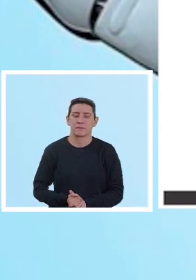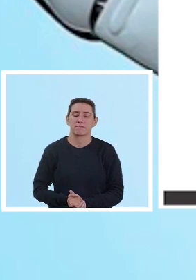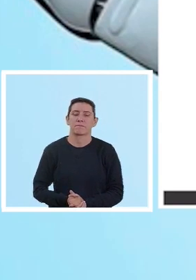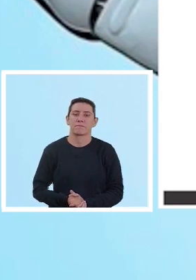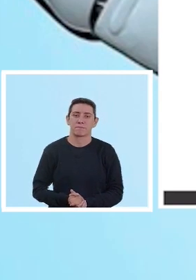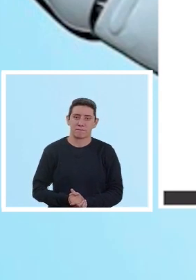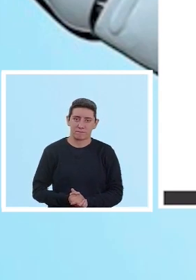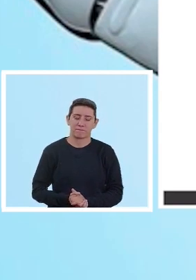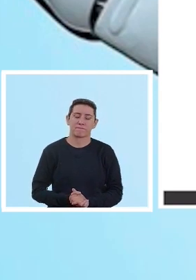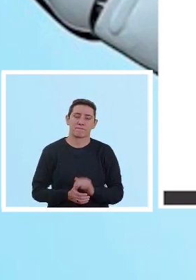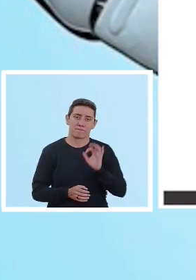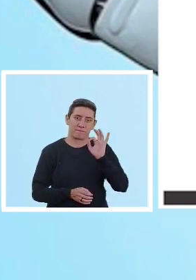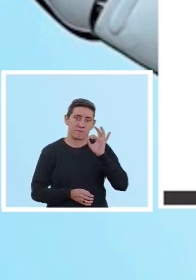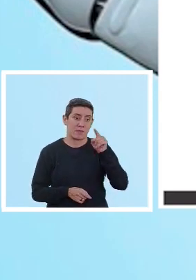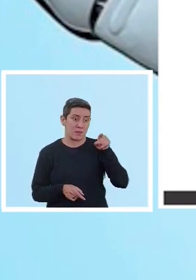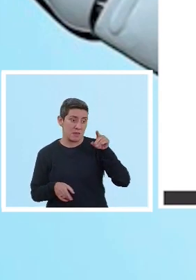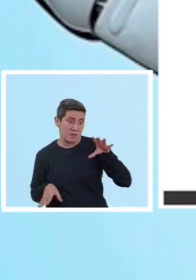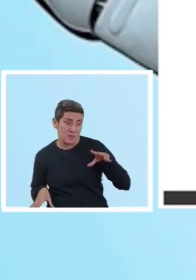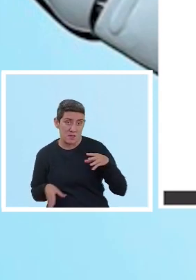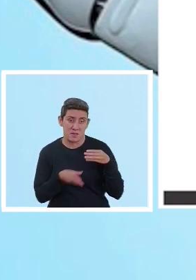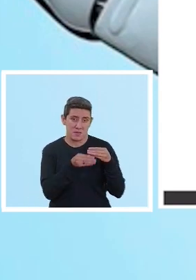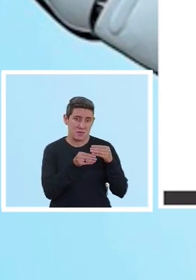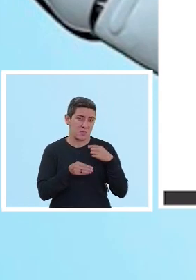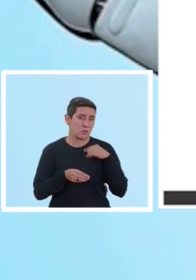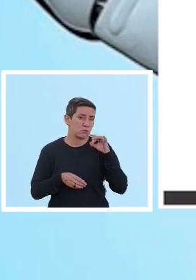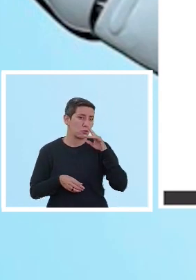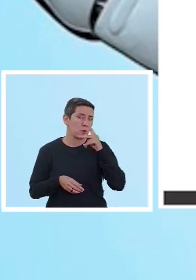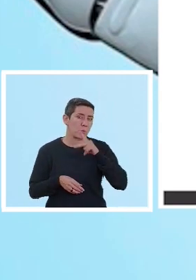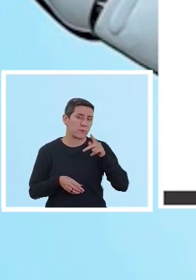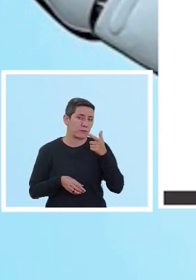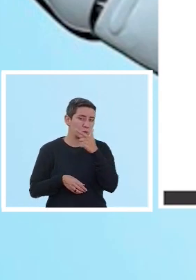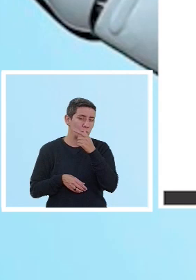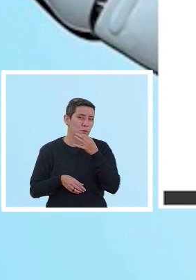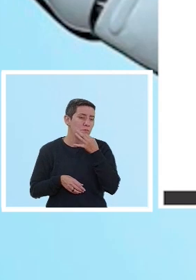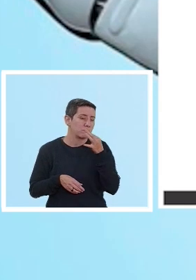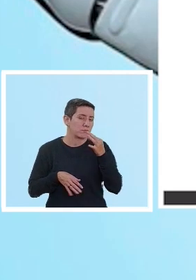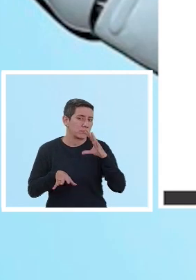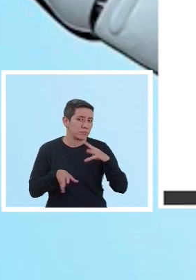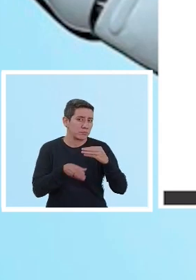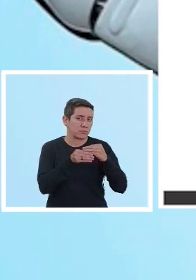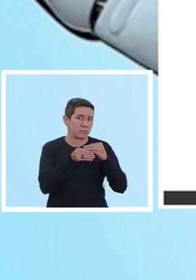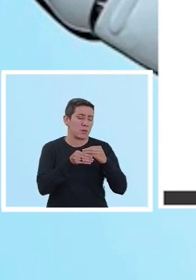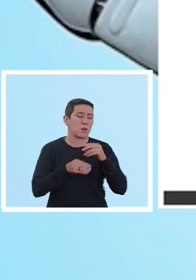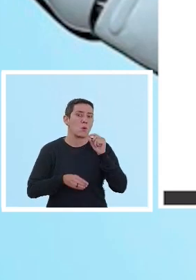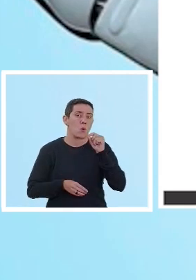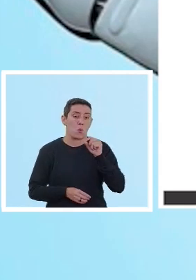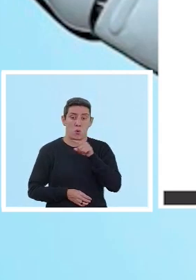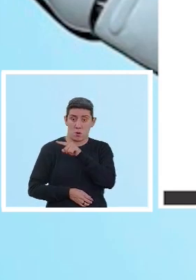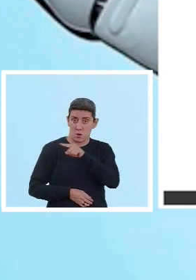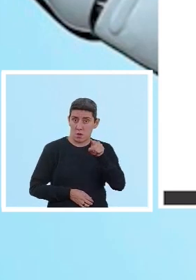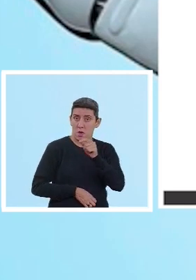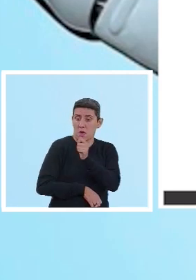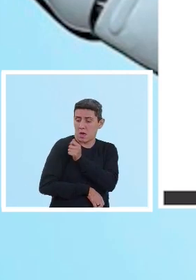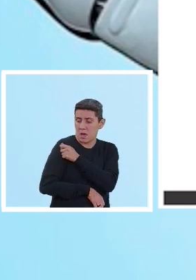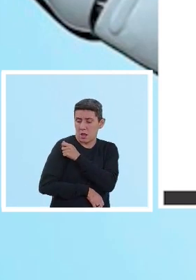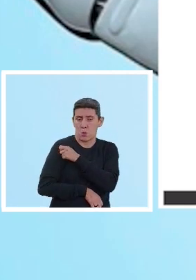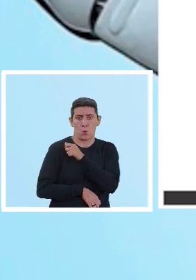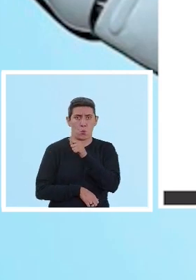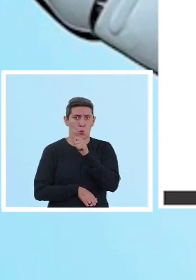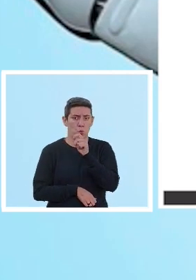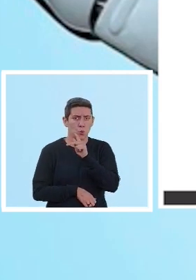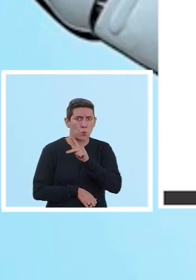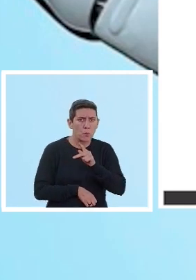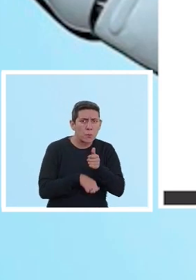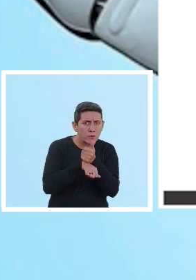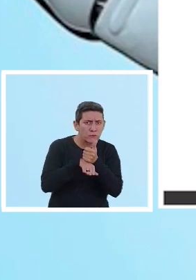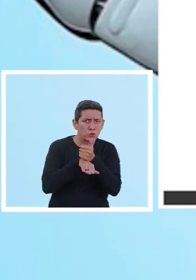Humberto até fazendo um gancho com que você comentou é para os alunos e Profissionais que são já da área de engenharia Você acredita que